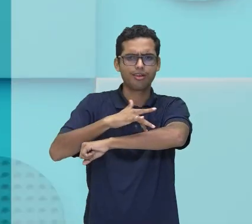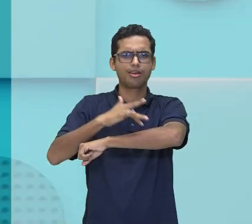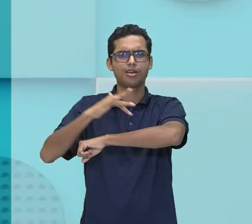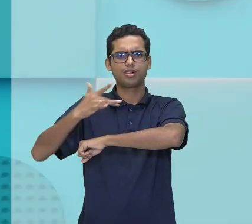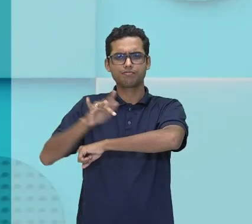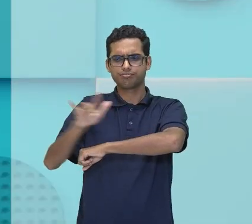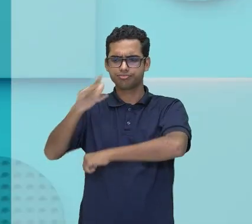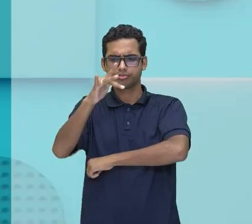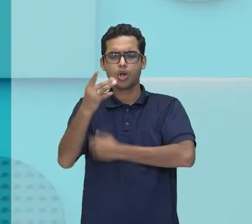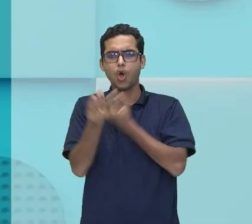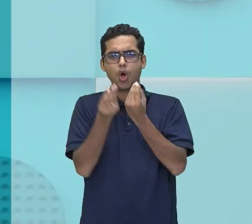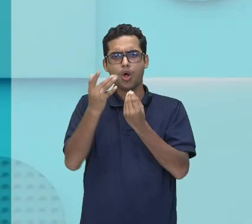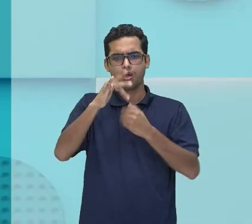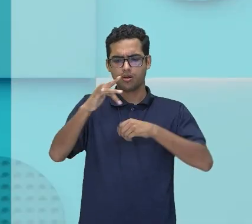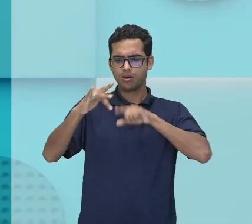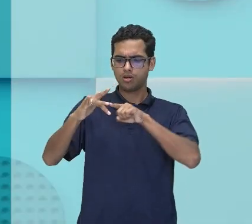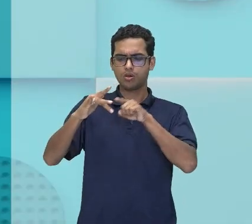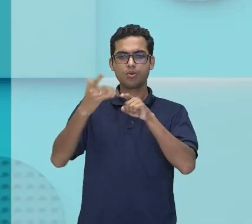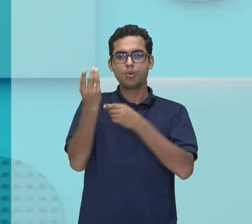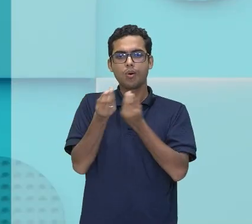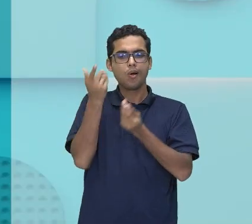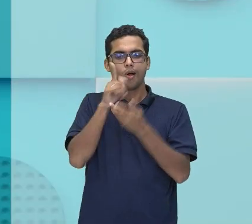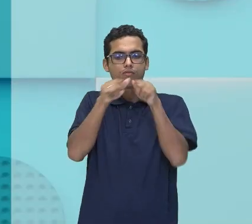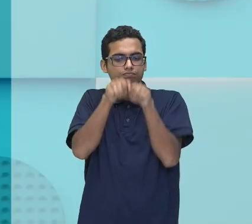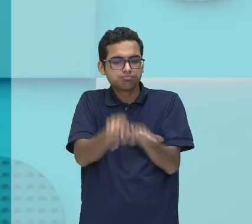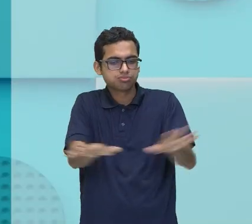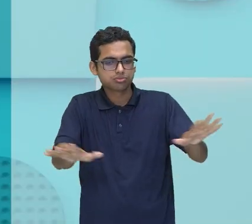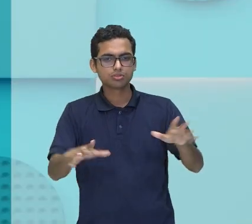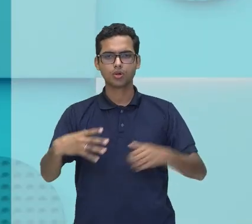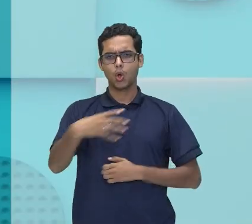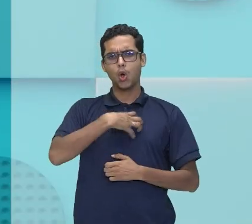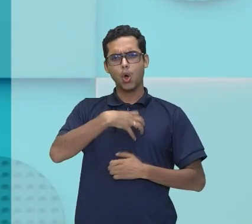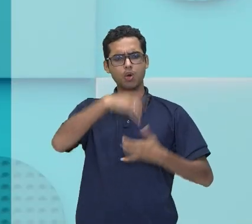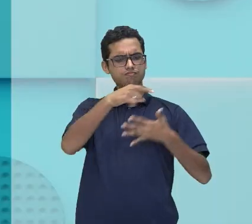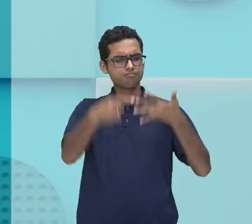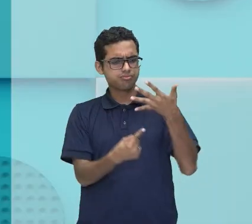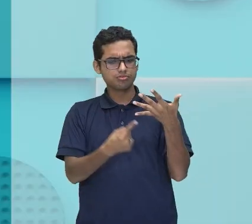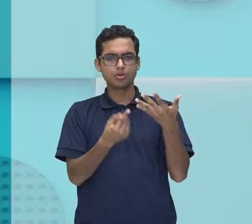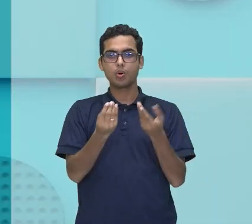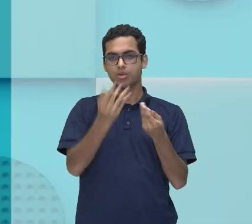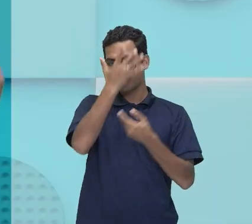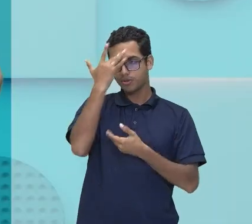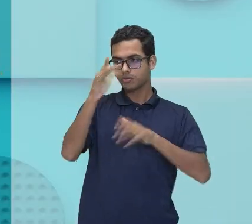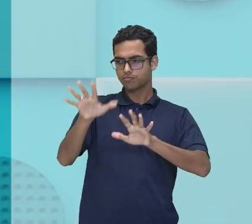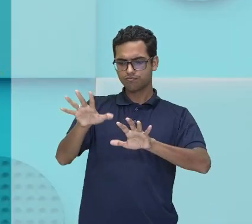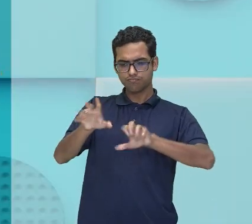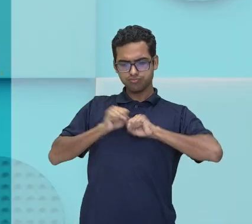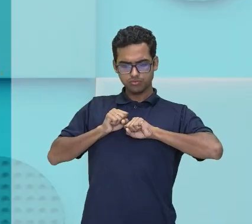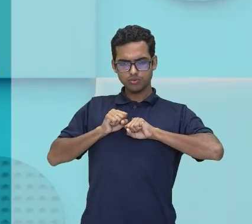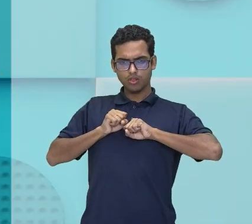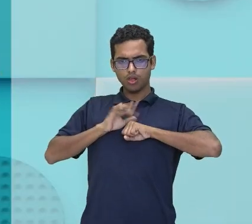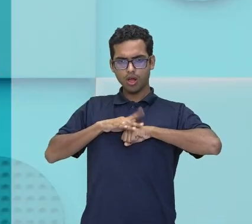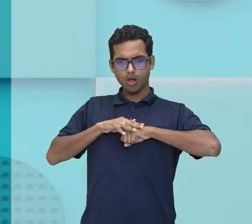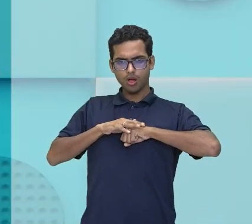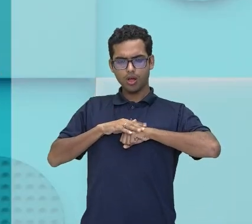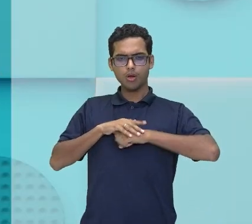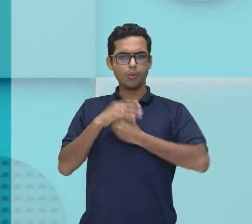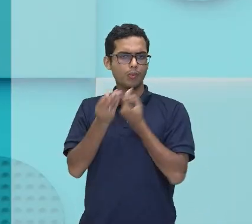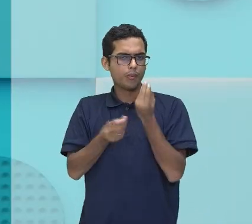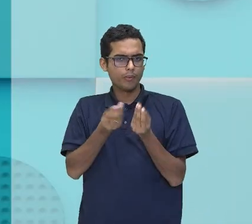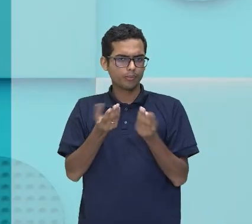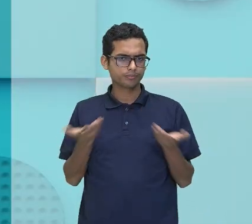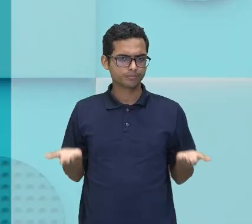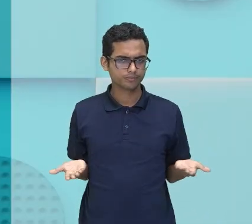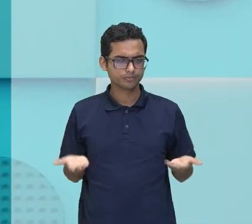quais são os sintomas que tem logo em seguida que são a pessoa contaminada, né? Então eles vão fazendo várias pesquisas. Como